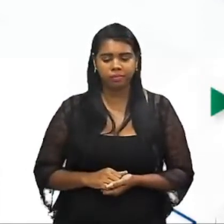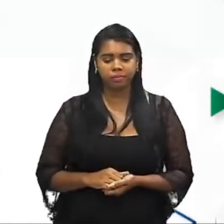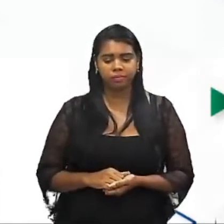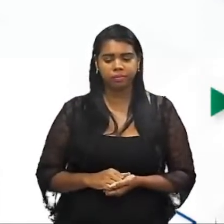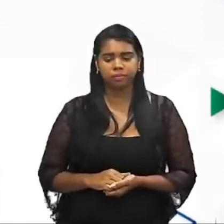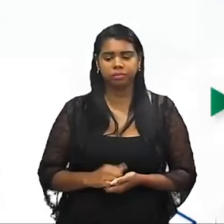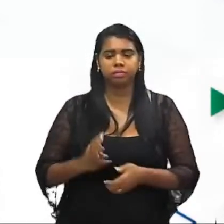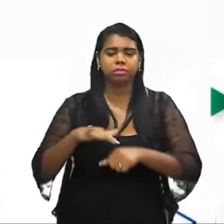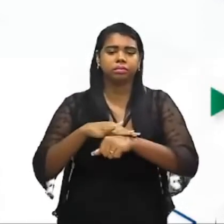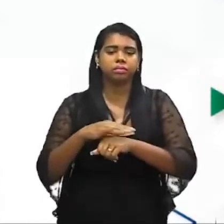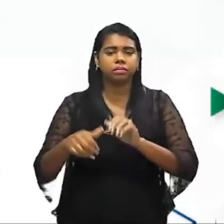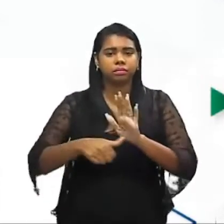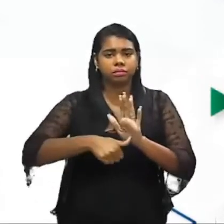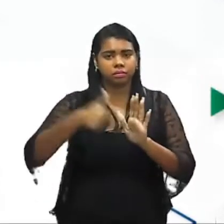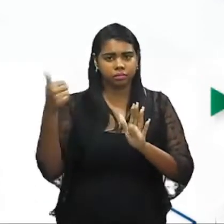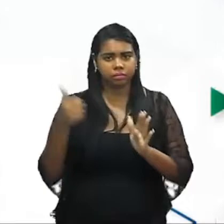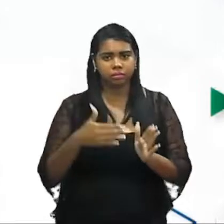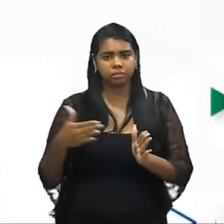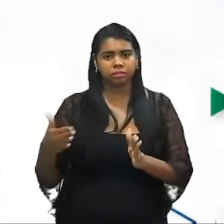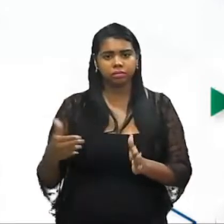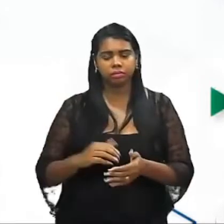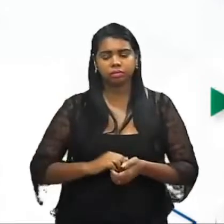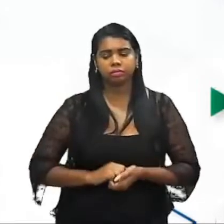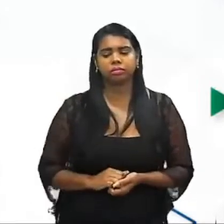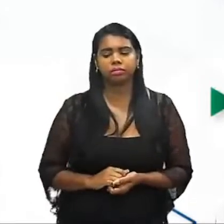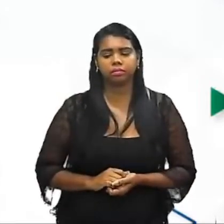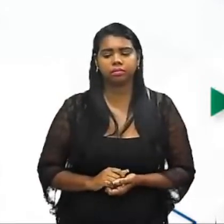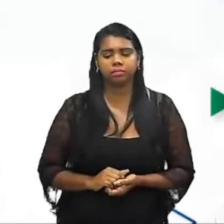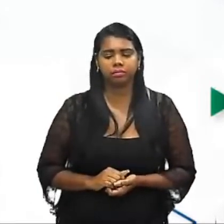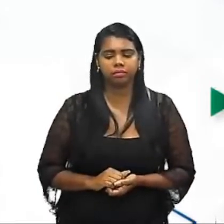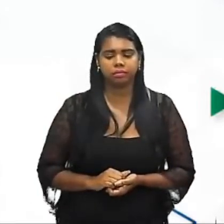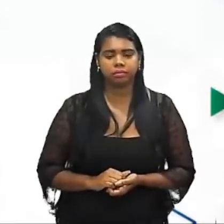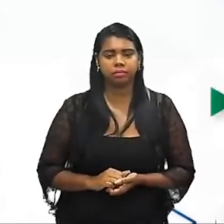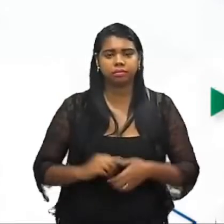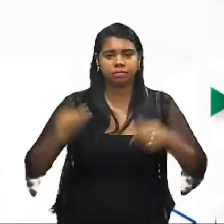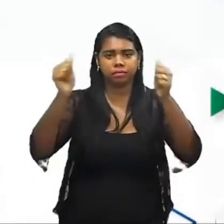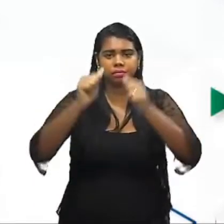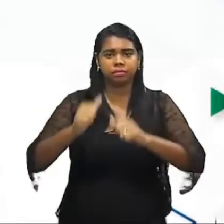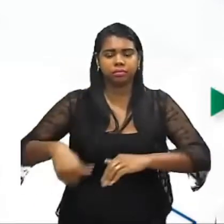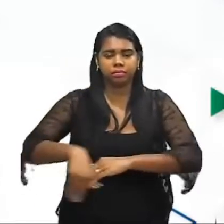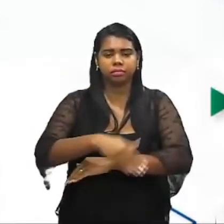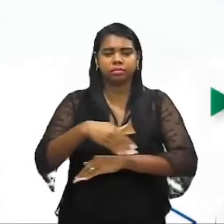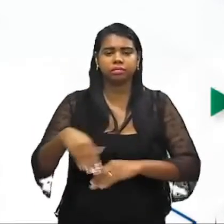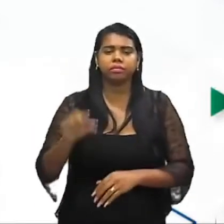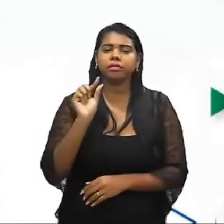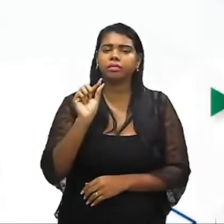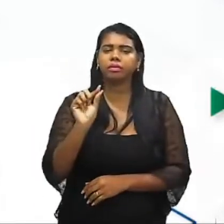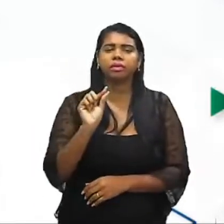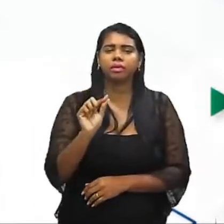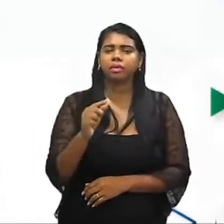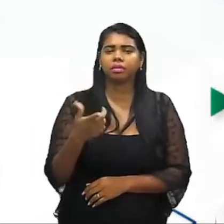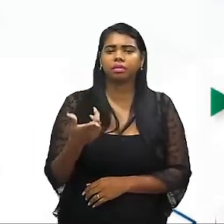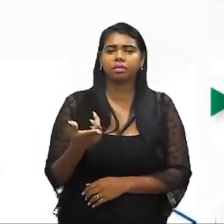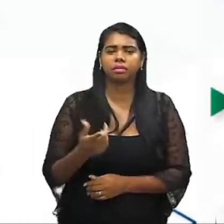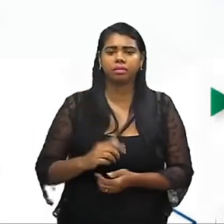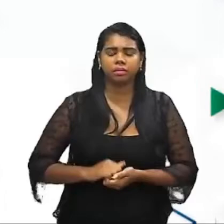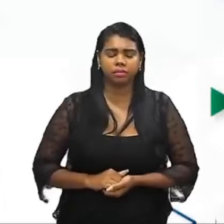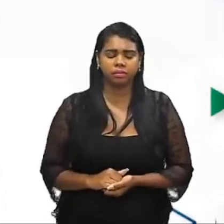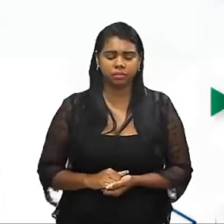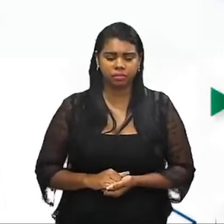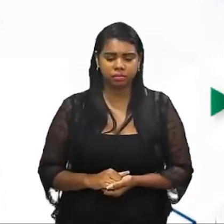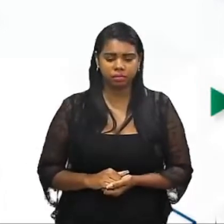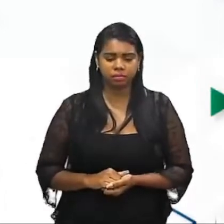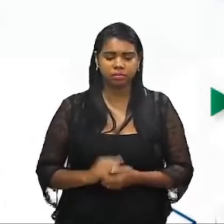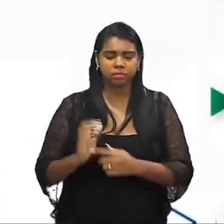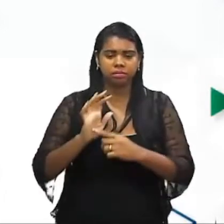essa aula lá no primeiro semestre, hein? Arte na rua. Mas o que ele quis com esse serviço público é